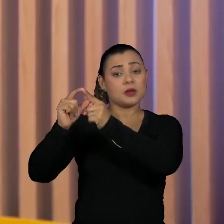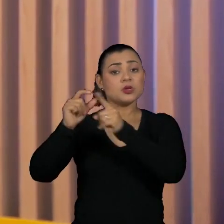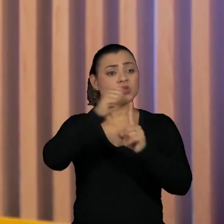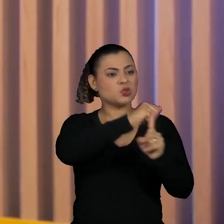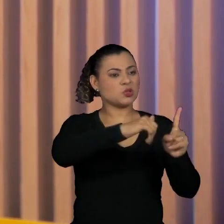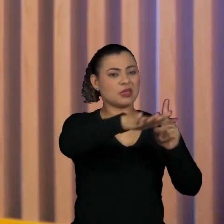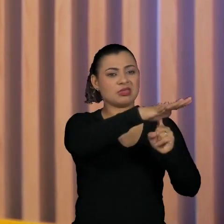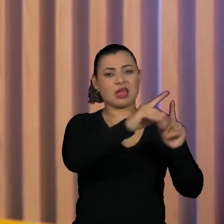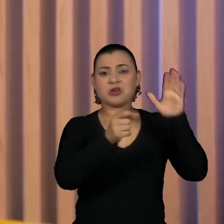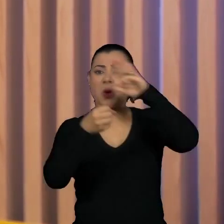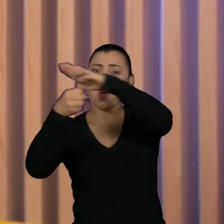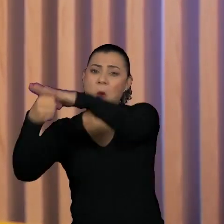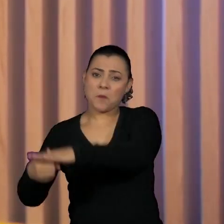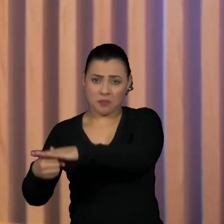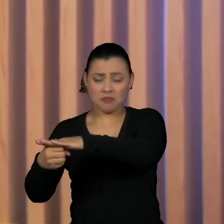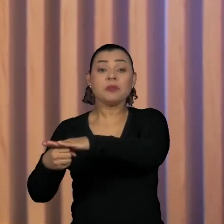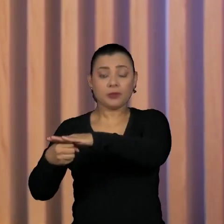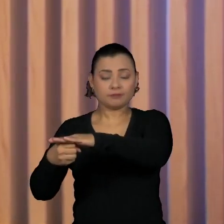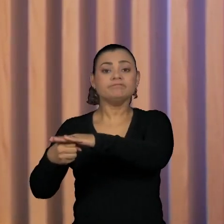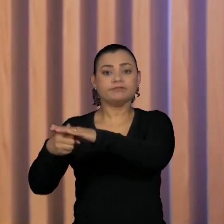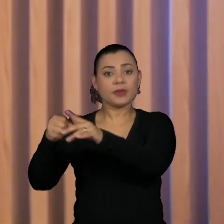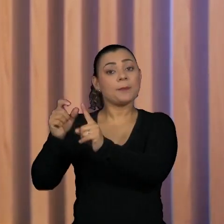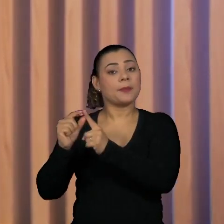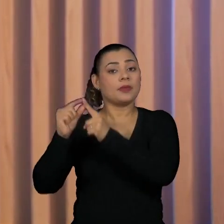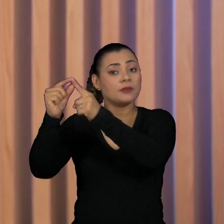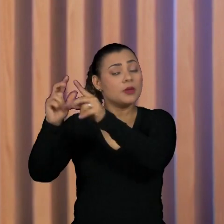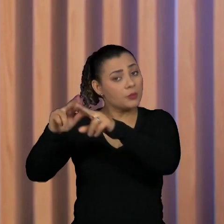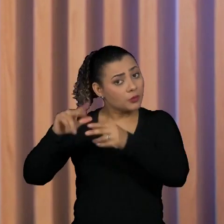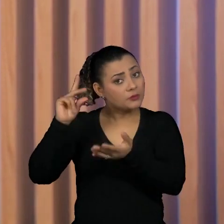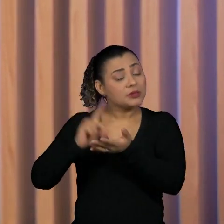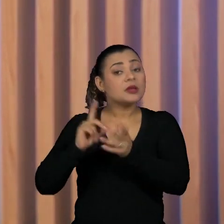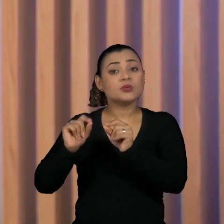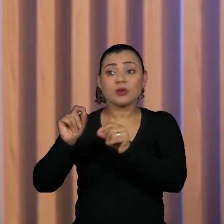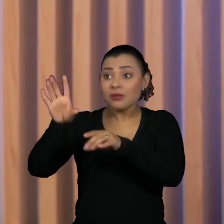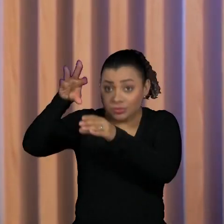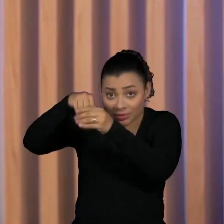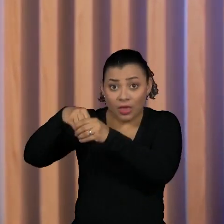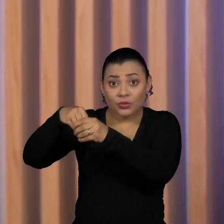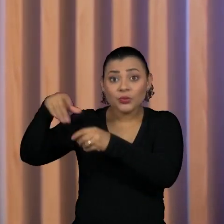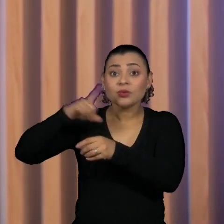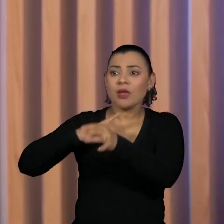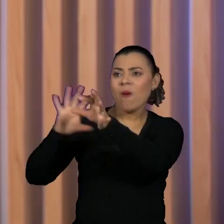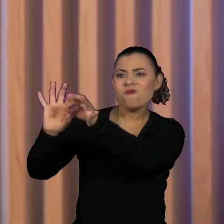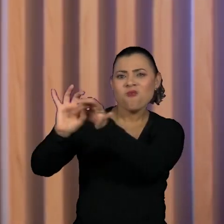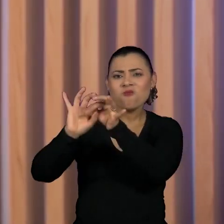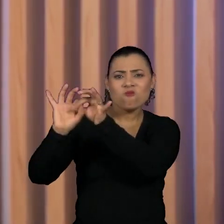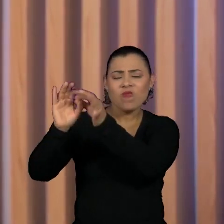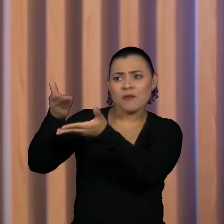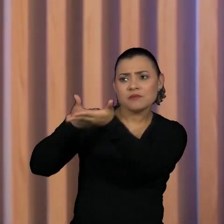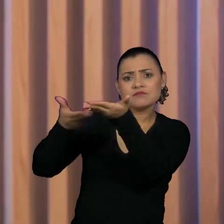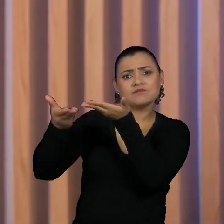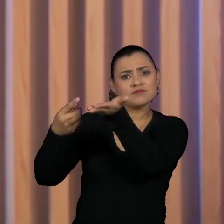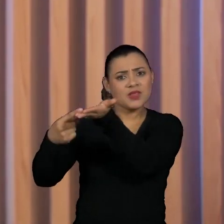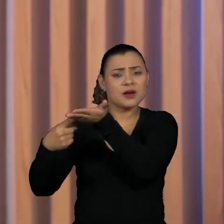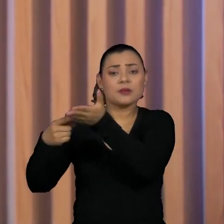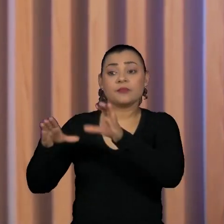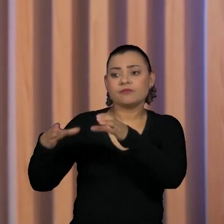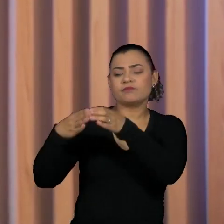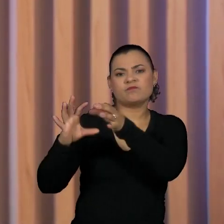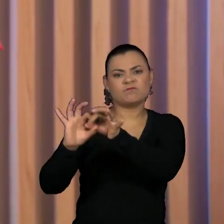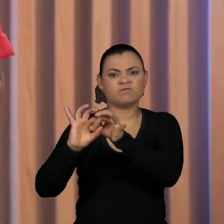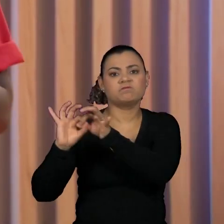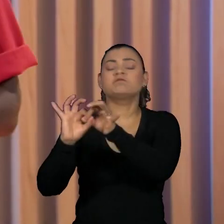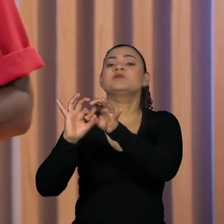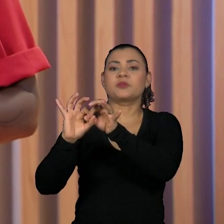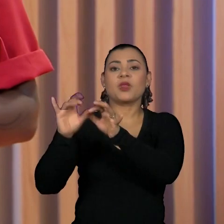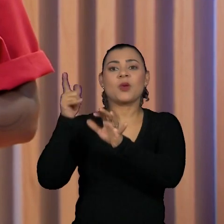que imperam nas periferias acabam por fortalecer os vínculos comunitários e a formação de coletivos constitui uma